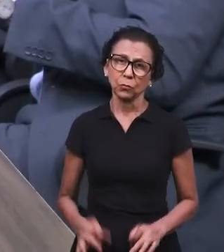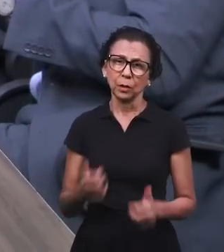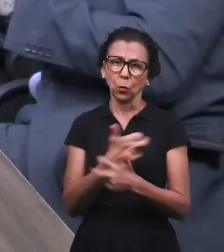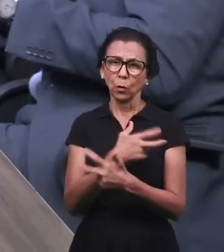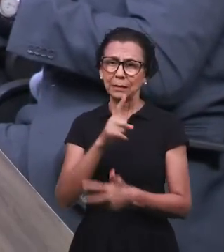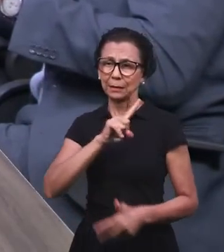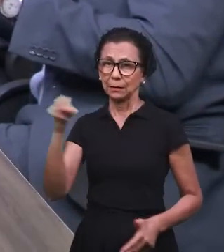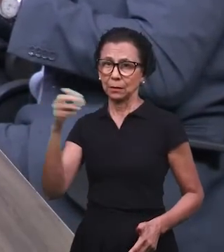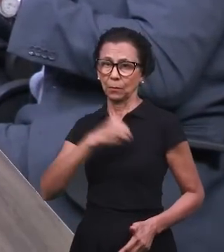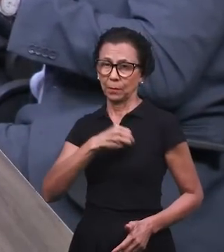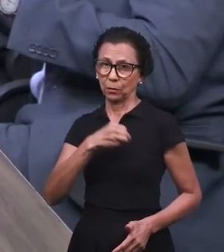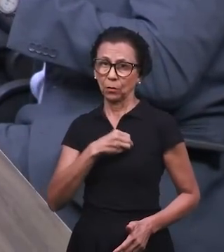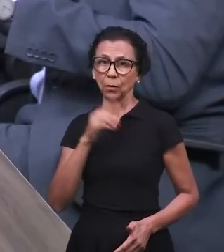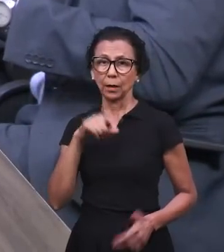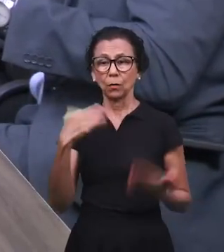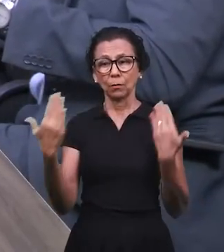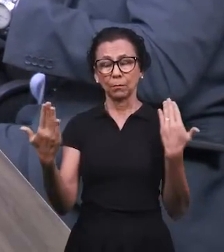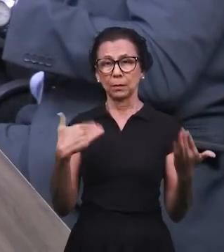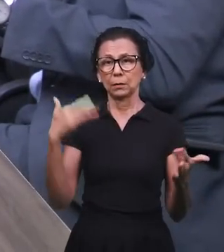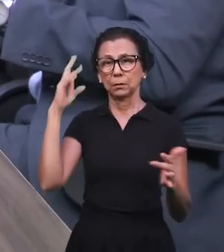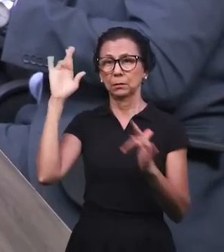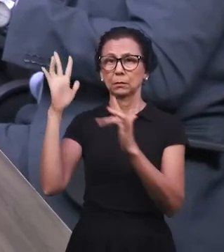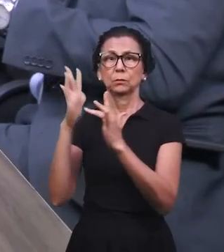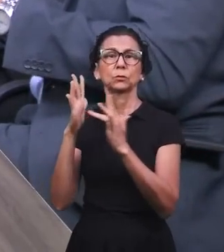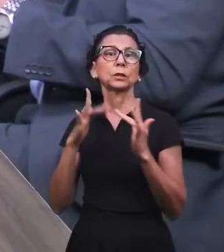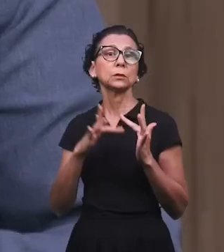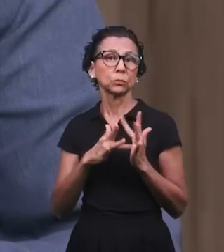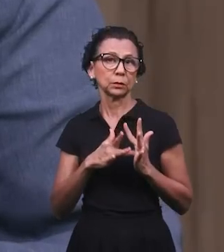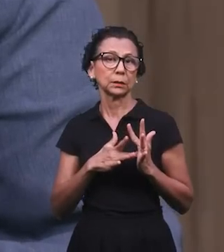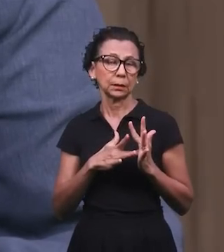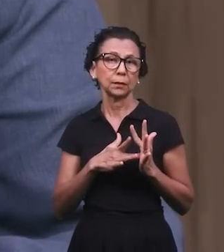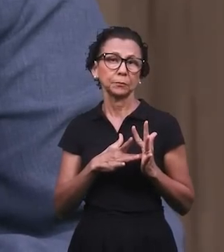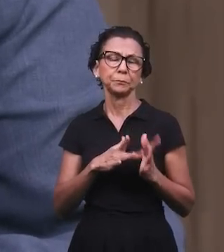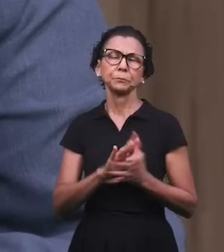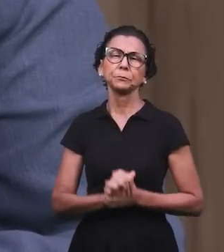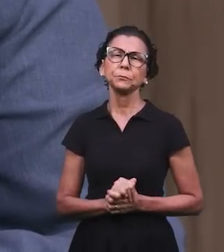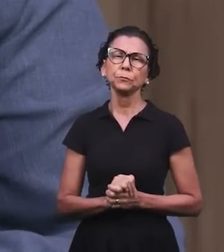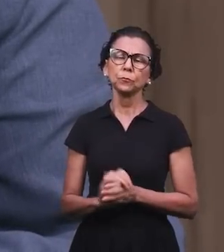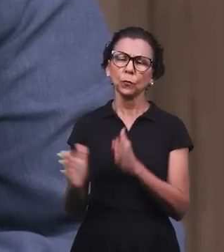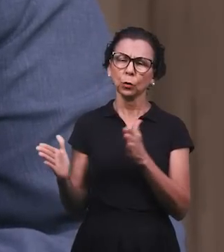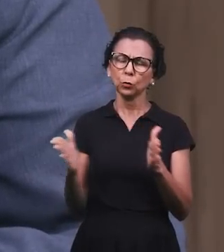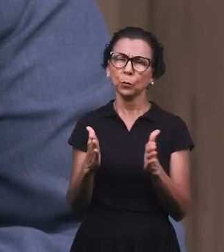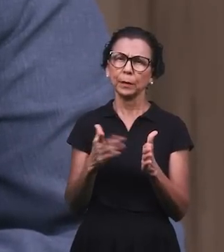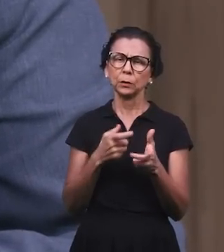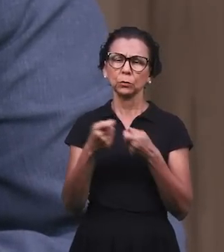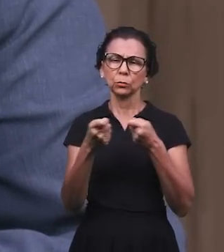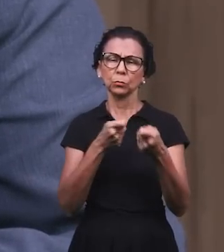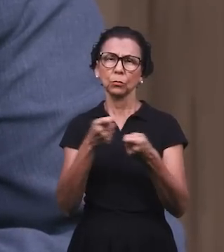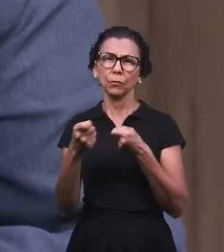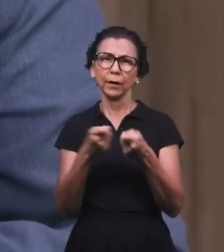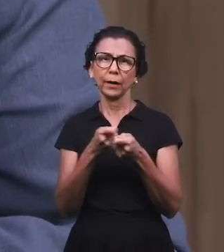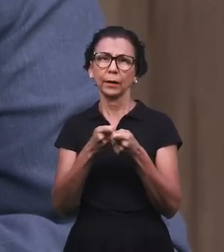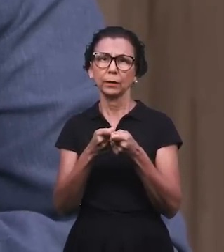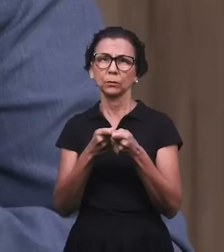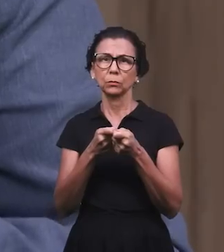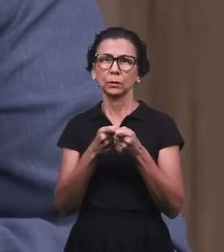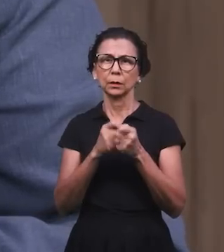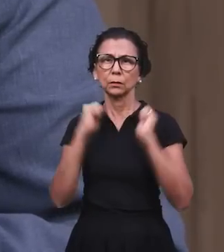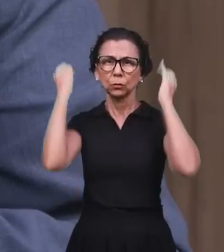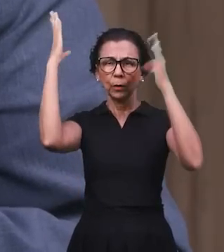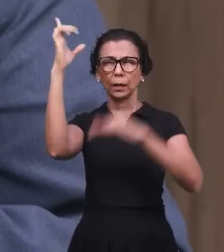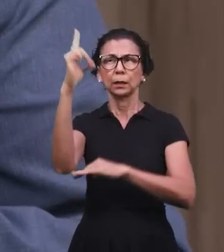Então, foi o reinado de Davi. O reinado de Davi, historicamente, foi o reinado das conquistas, das batalhas. Davi